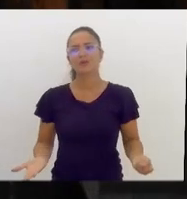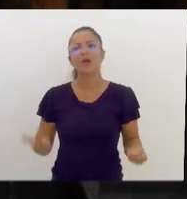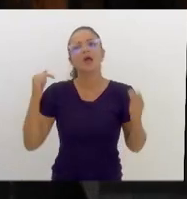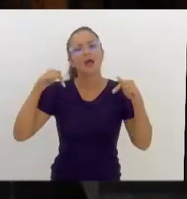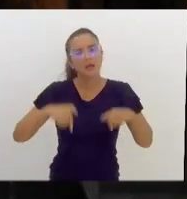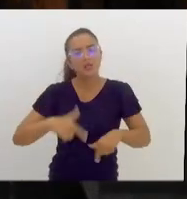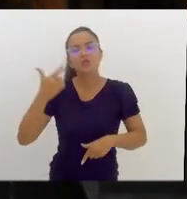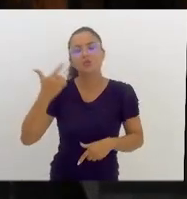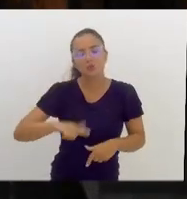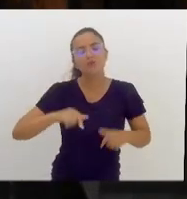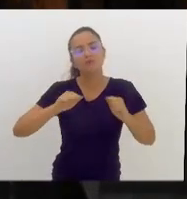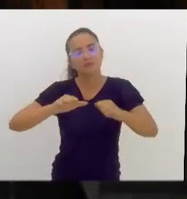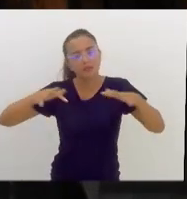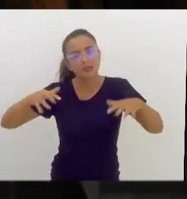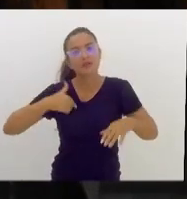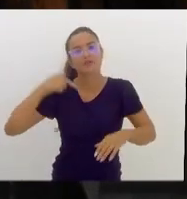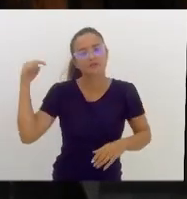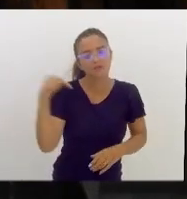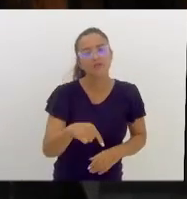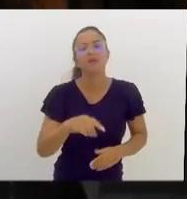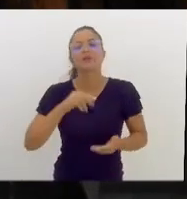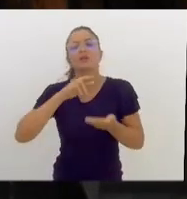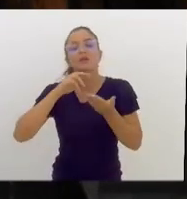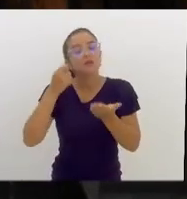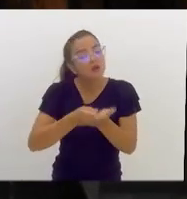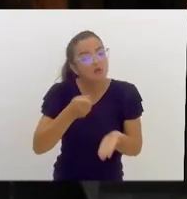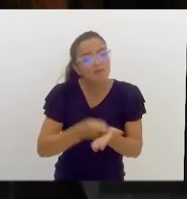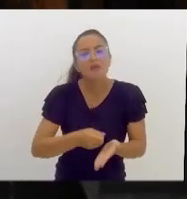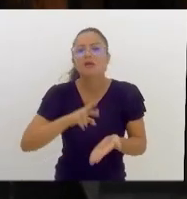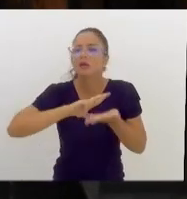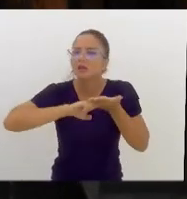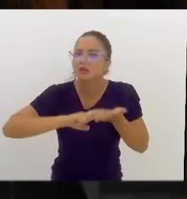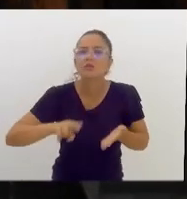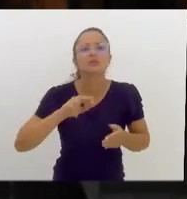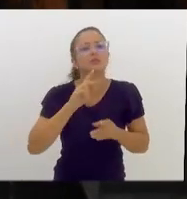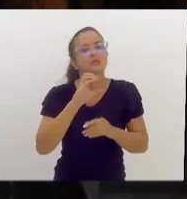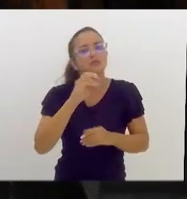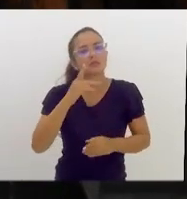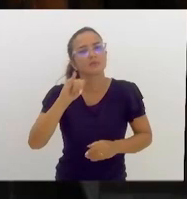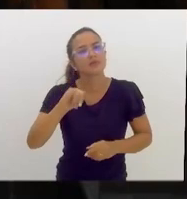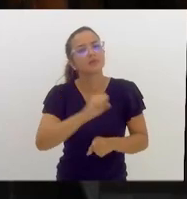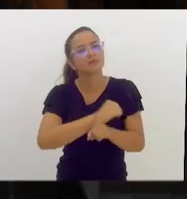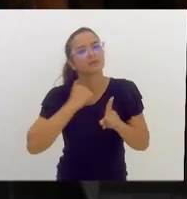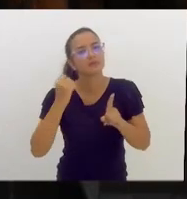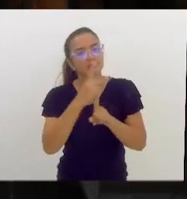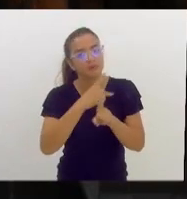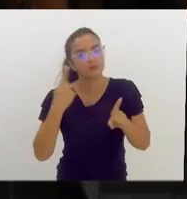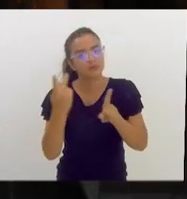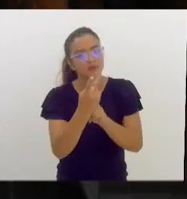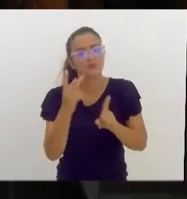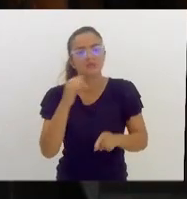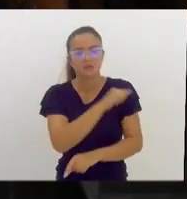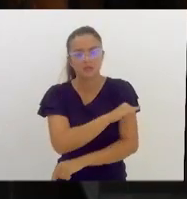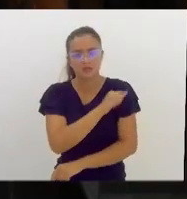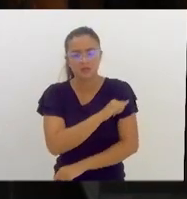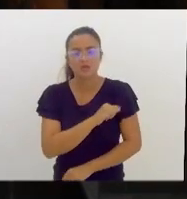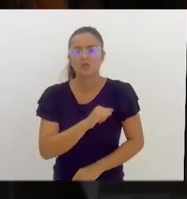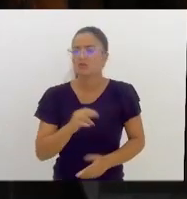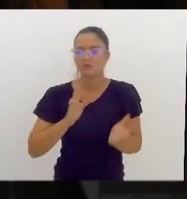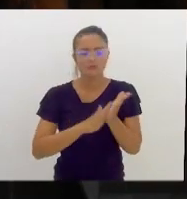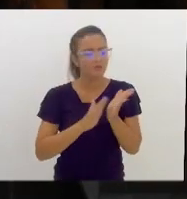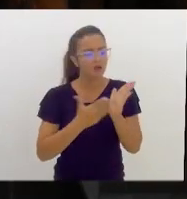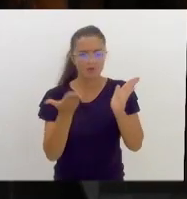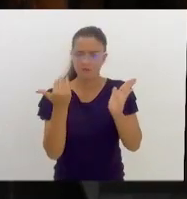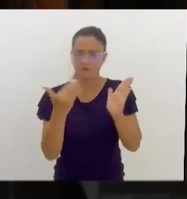plenário cobrar que o relatório da CPI do Rio Previdência seja trazido à pauta. Se os deputados discordam do